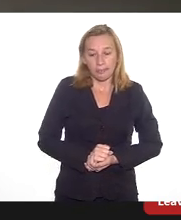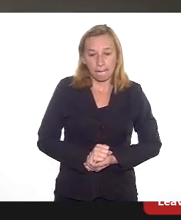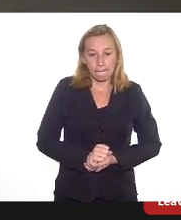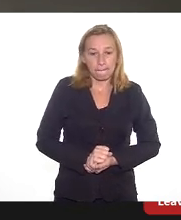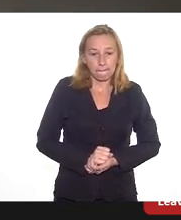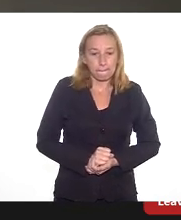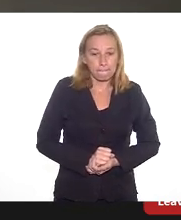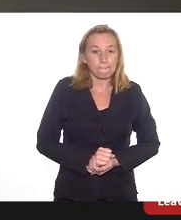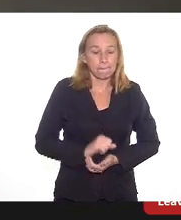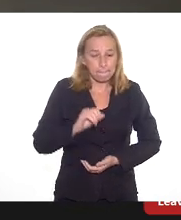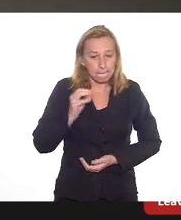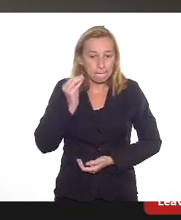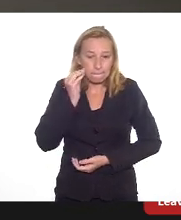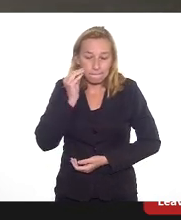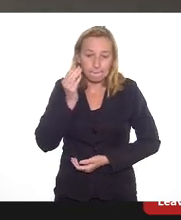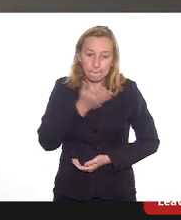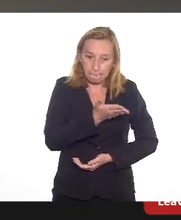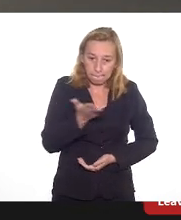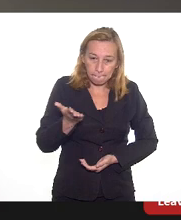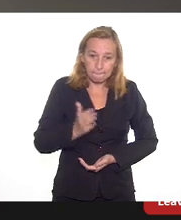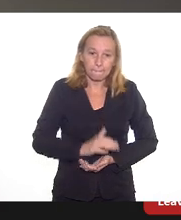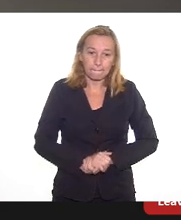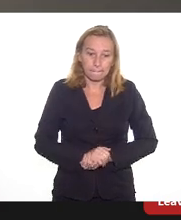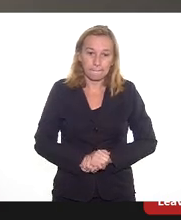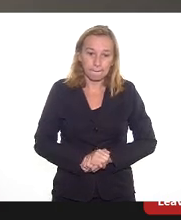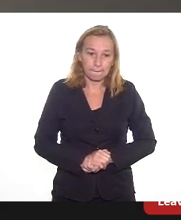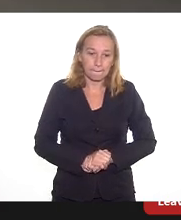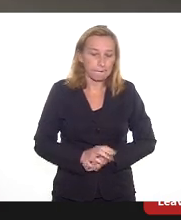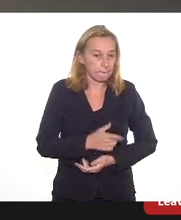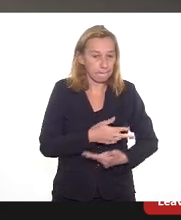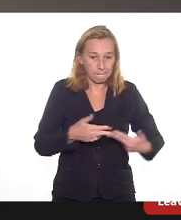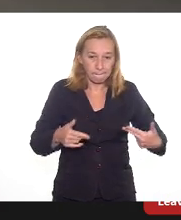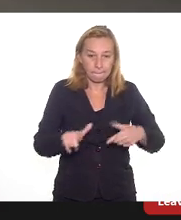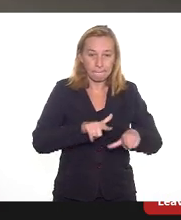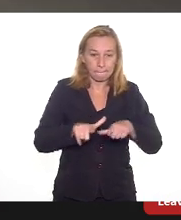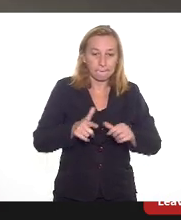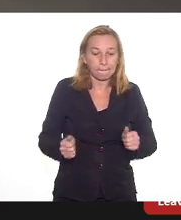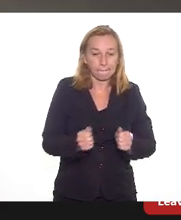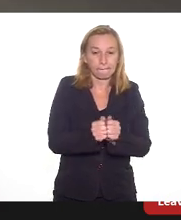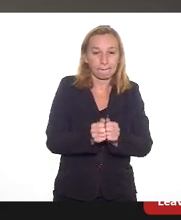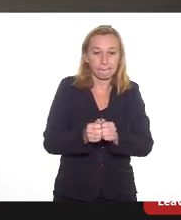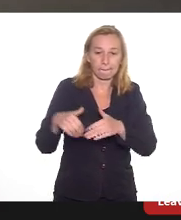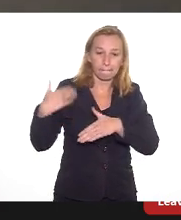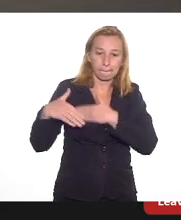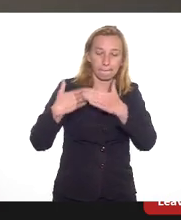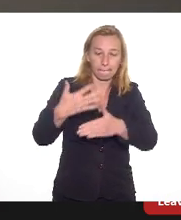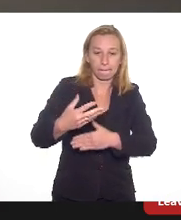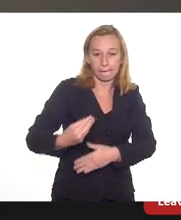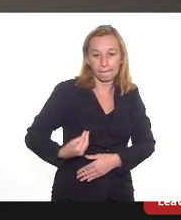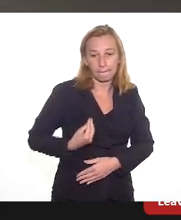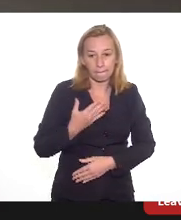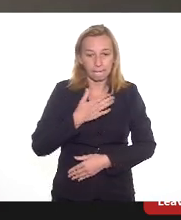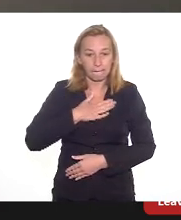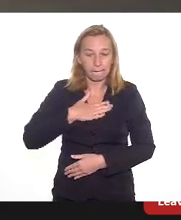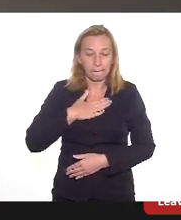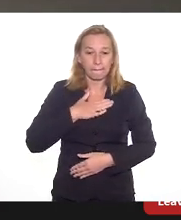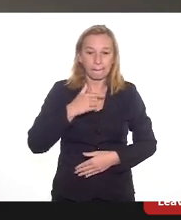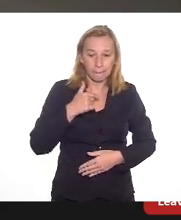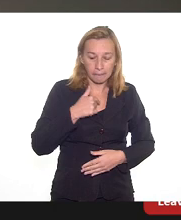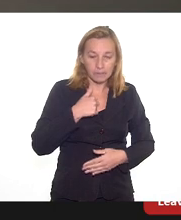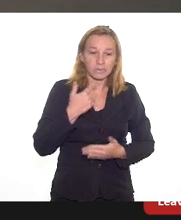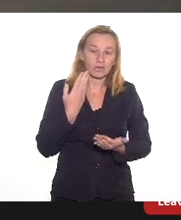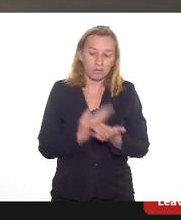tive oportunidade de conviver com vocês, vários trabalhos juntos ao longo da minha vida, sou fruto de escola pública, de